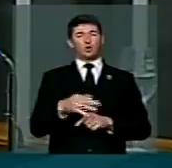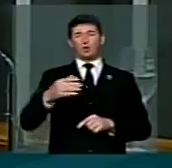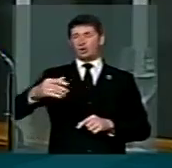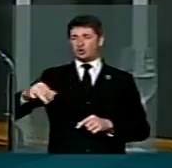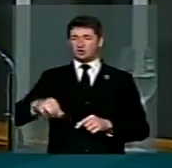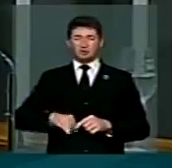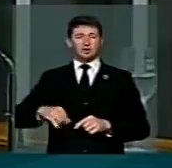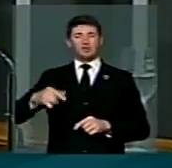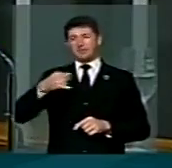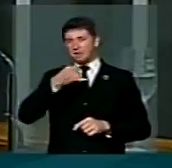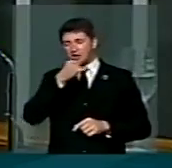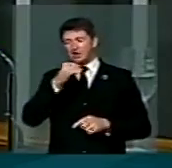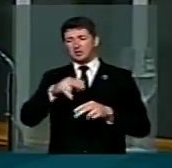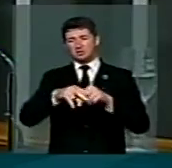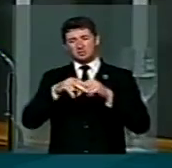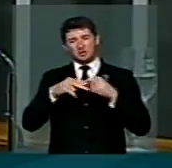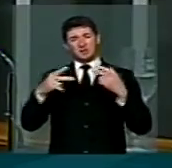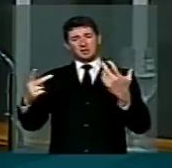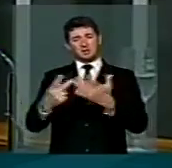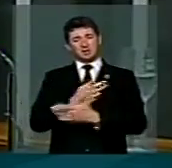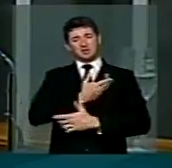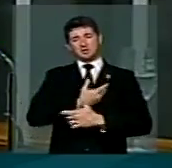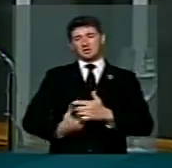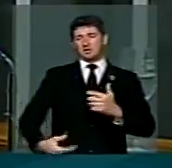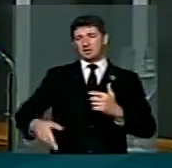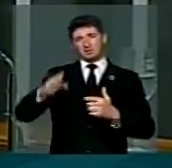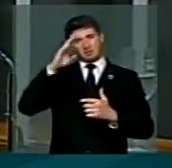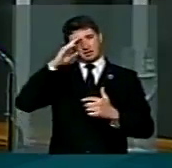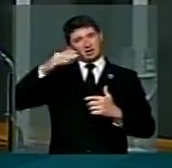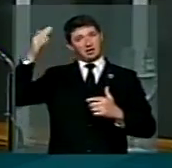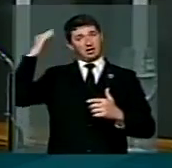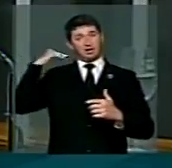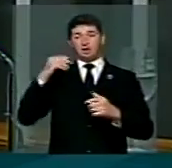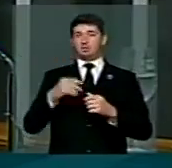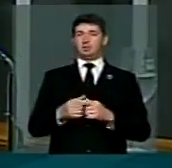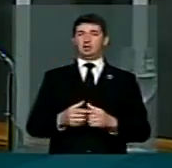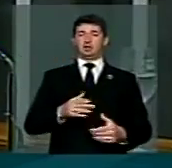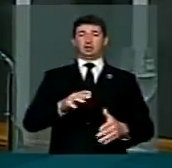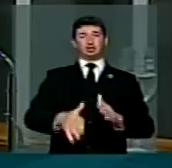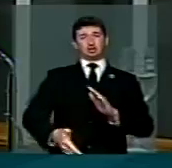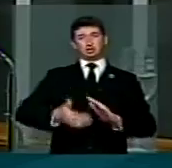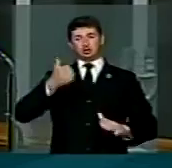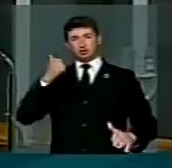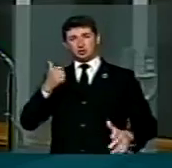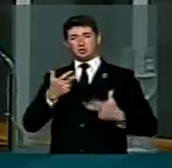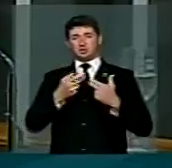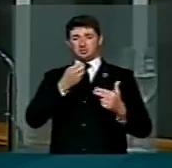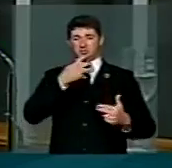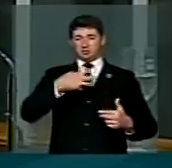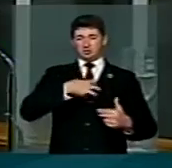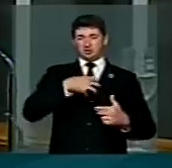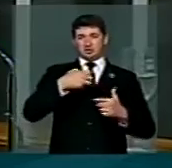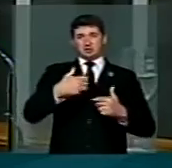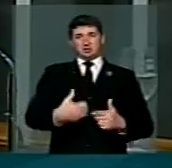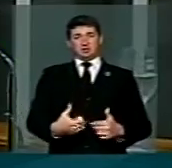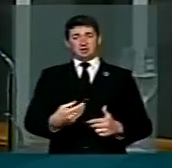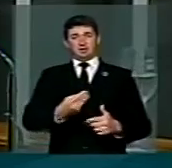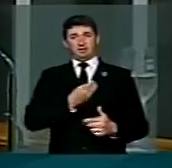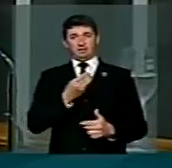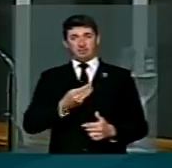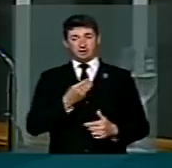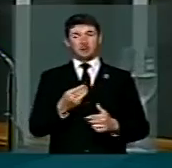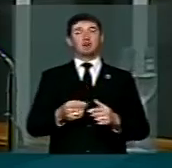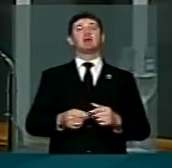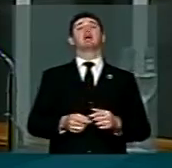sofrimento causados pelo regime ditatorial, que violou a dignidade e os direitos humanos destes e de